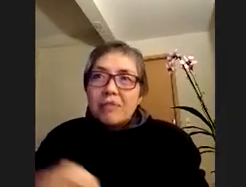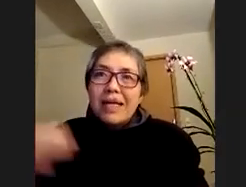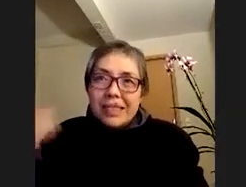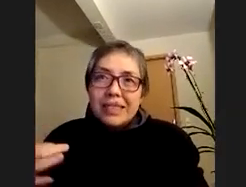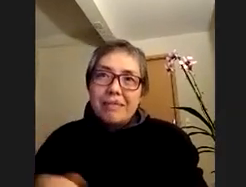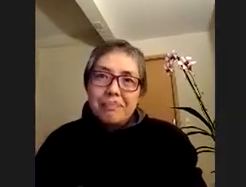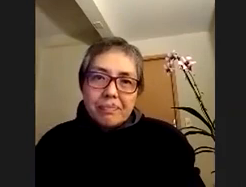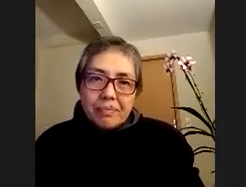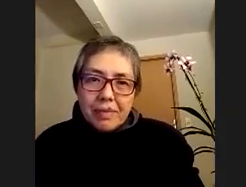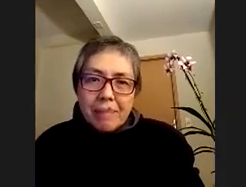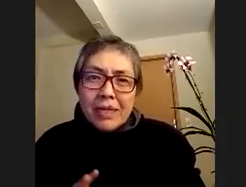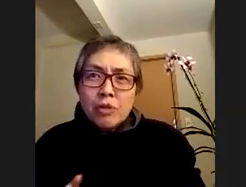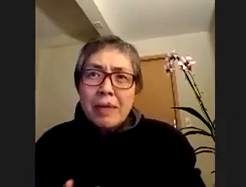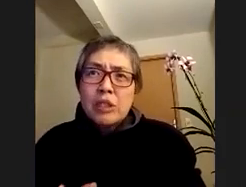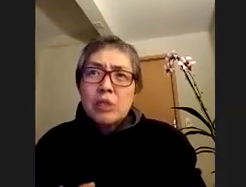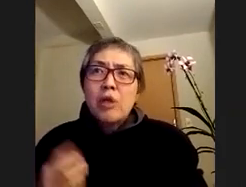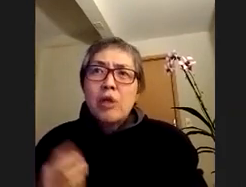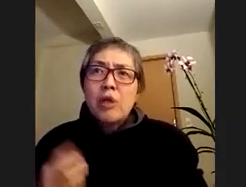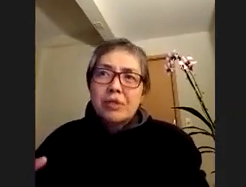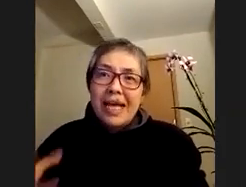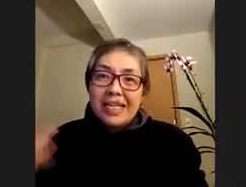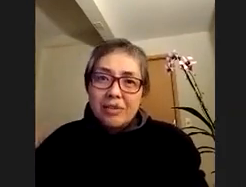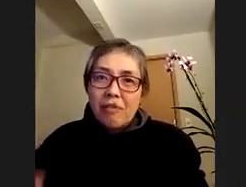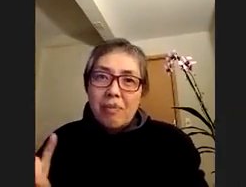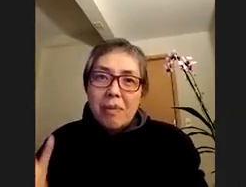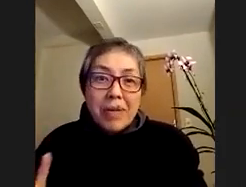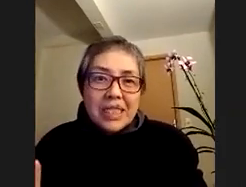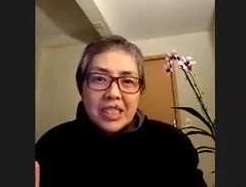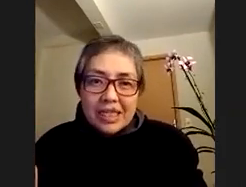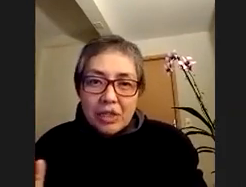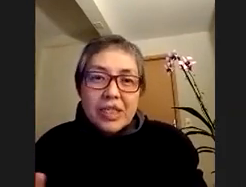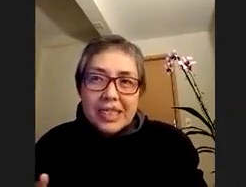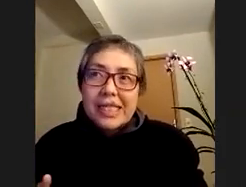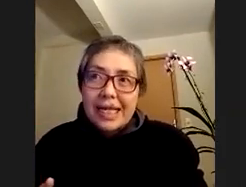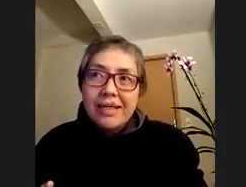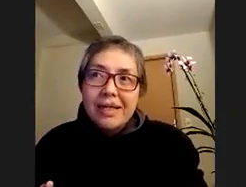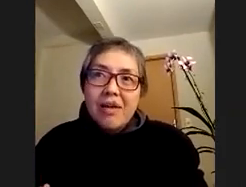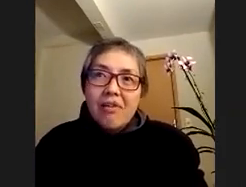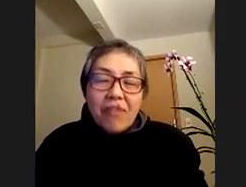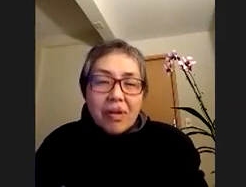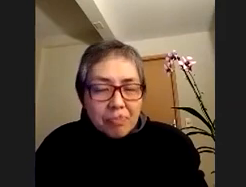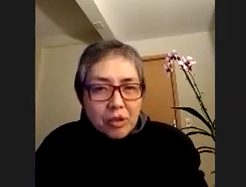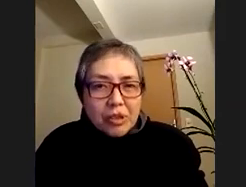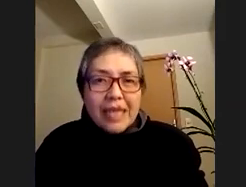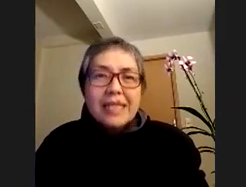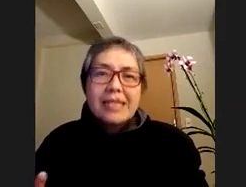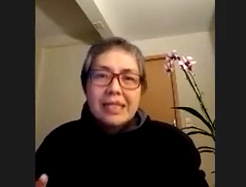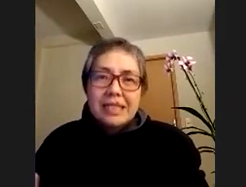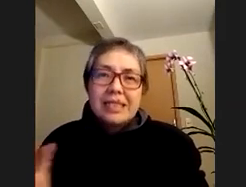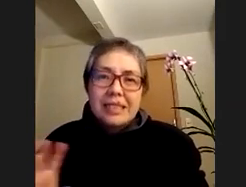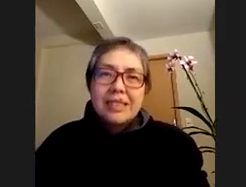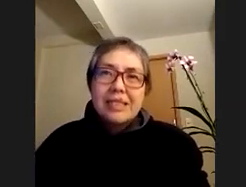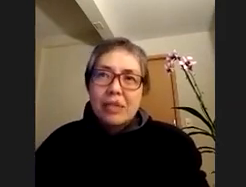fez uma lista para que os países possam sair de uma forma planejada e organizada, possam sair